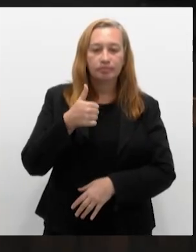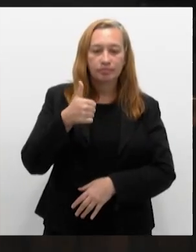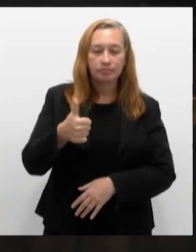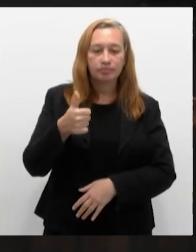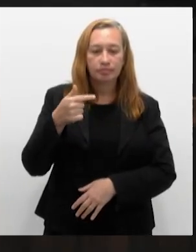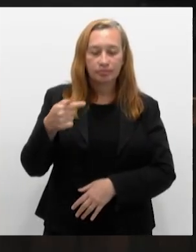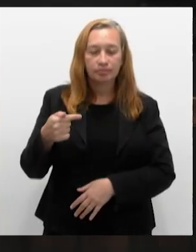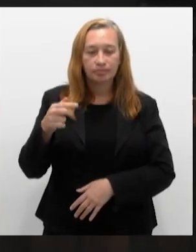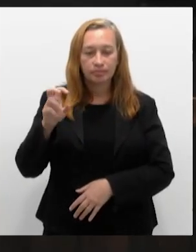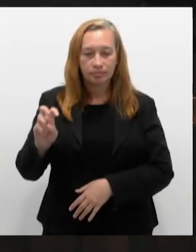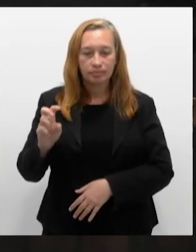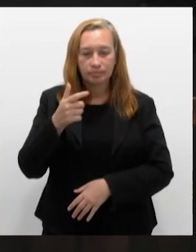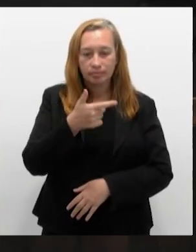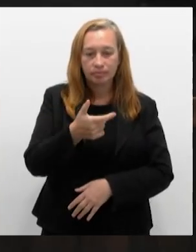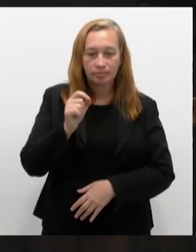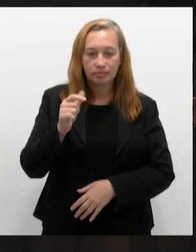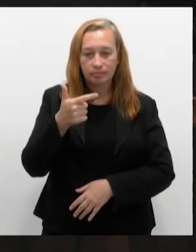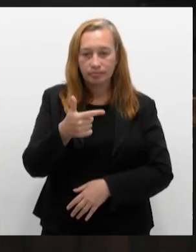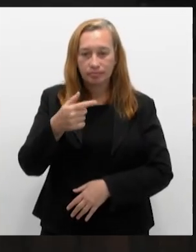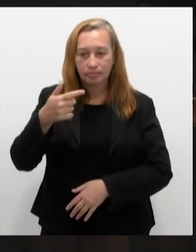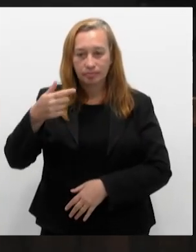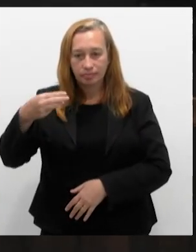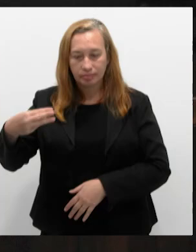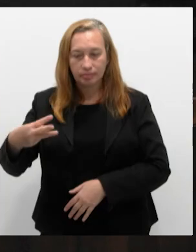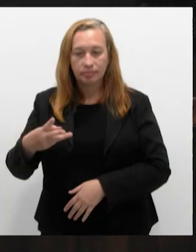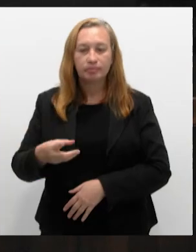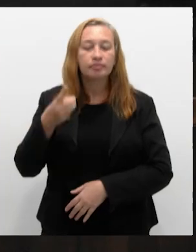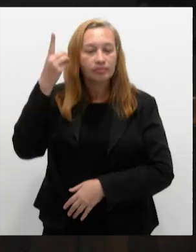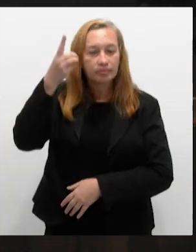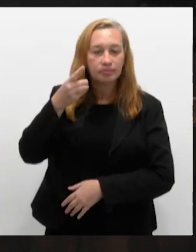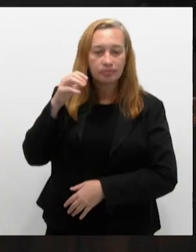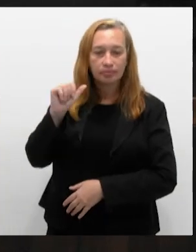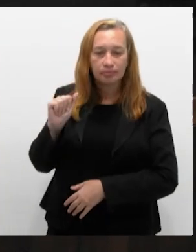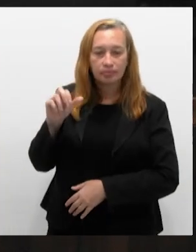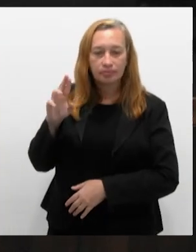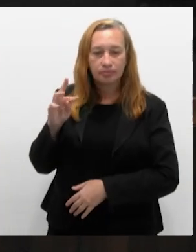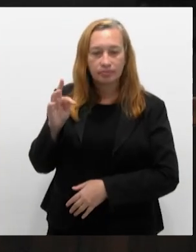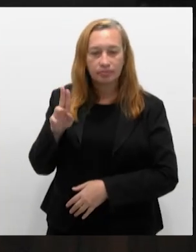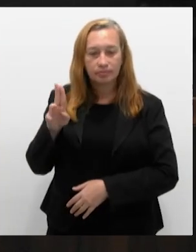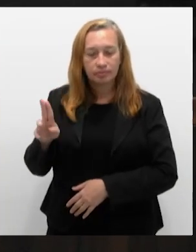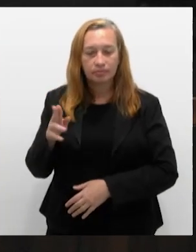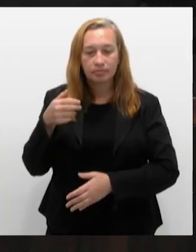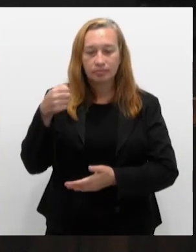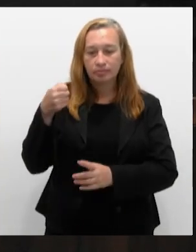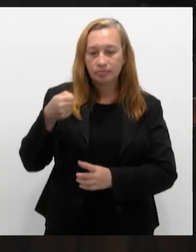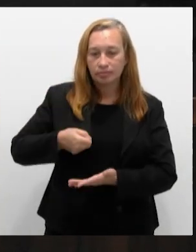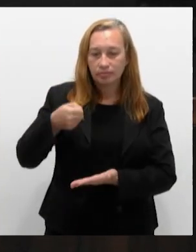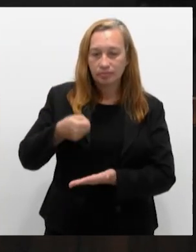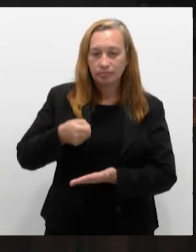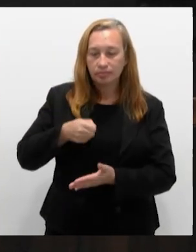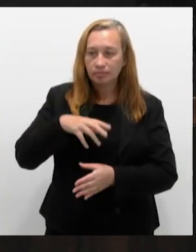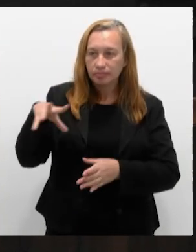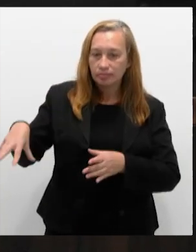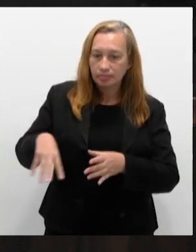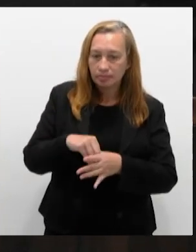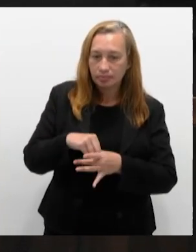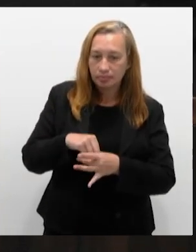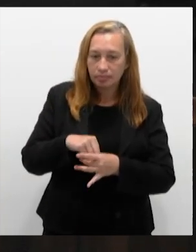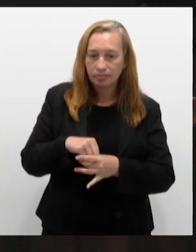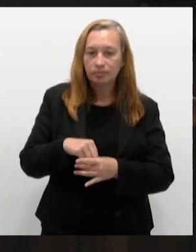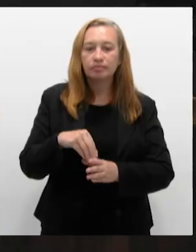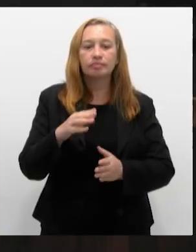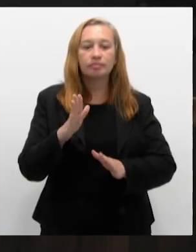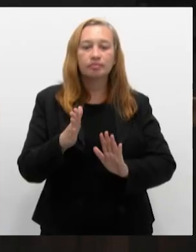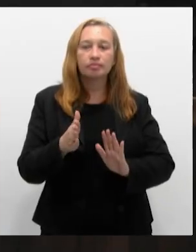de 2023, de autoria do deputado Arthur Monteiro, que dispõe sobre a obrigatoriedade de inclusão nos